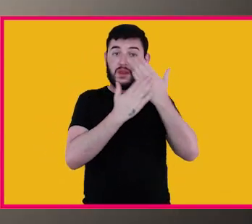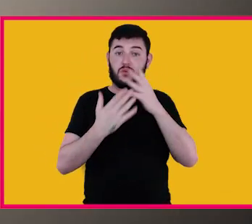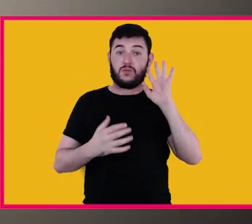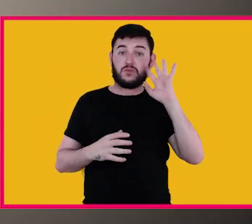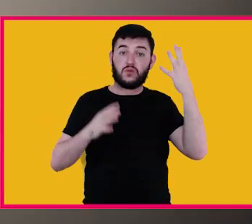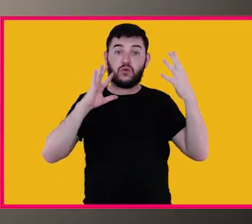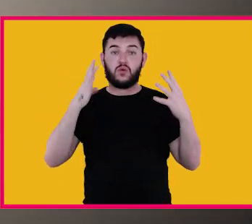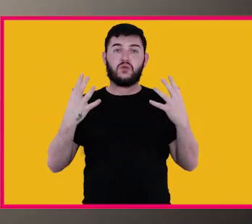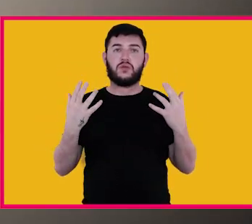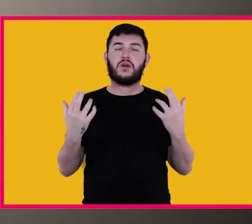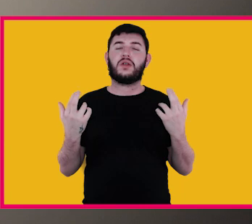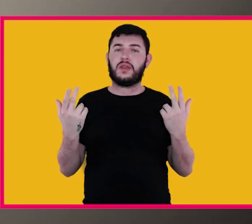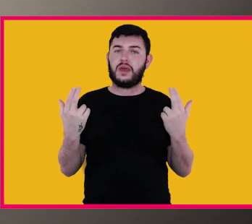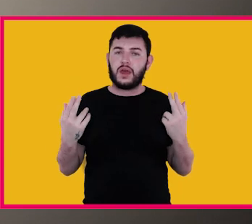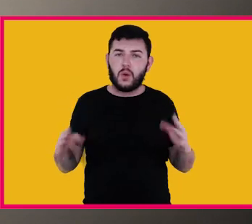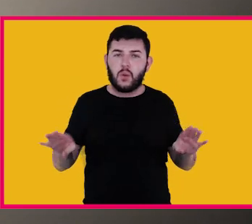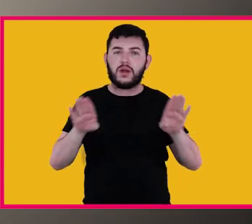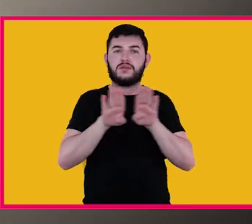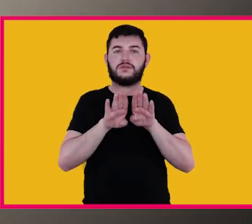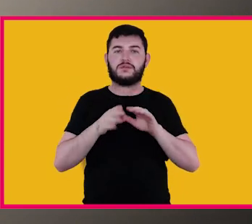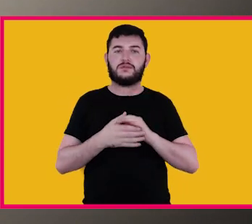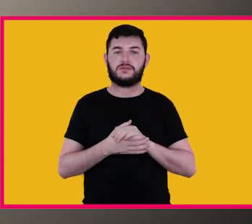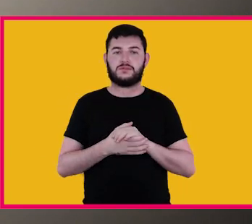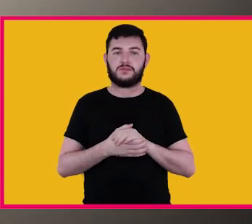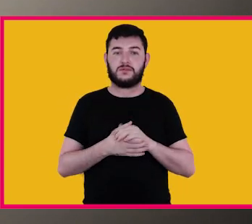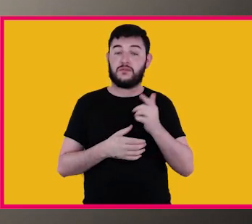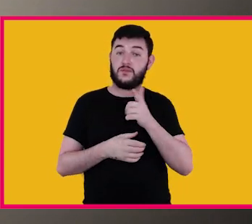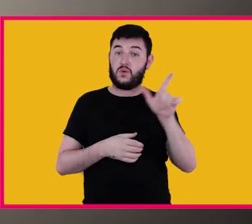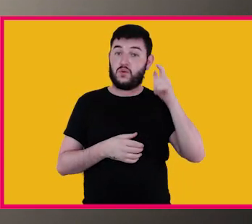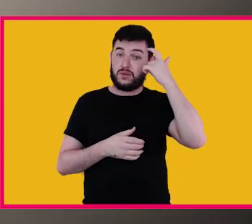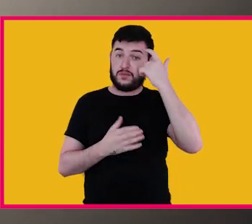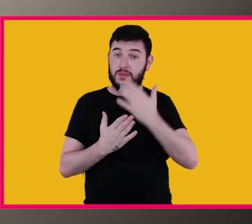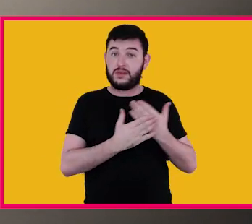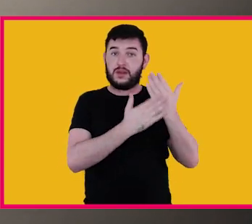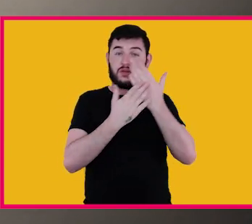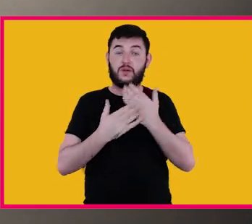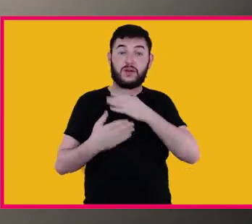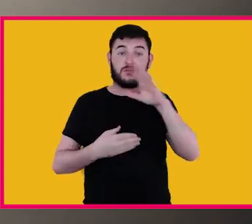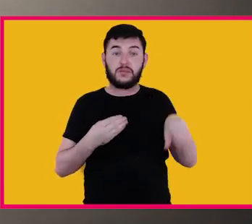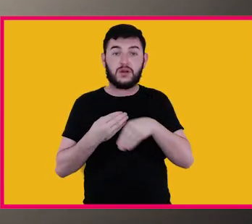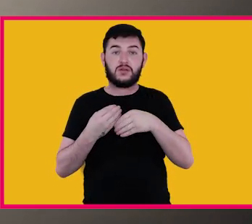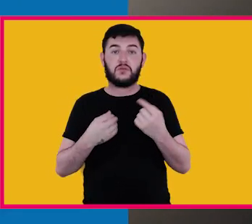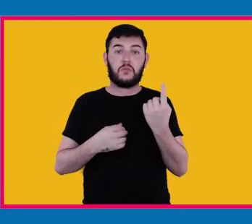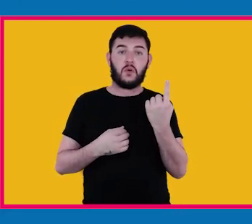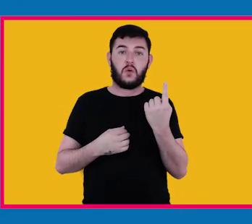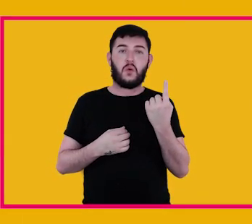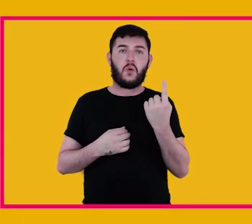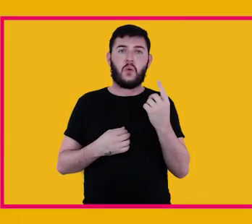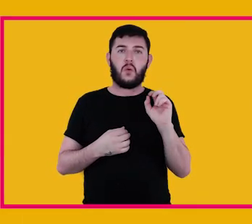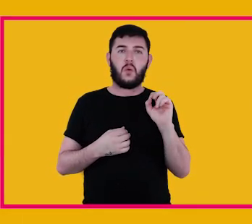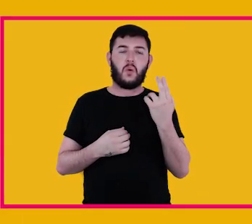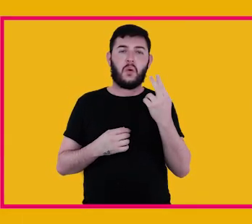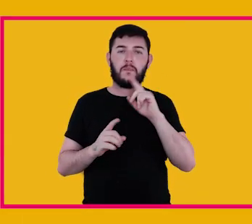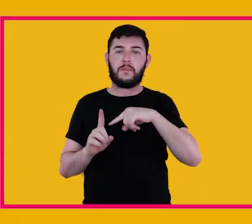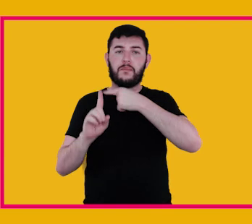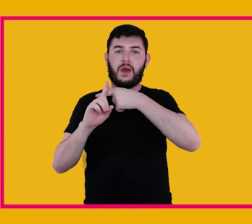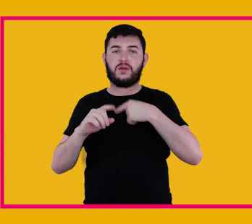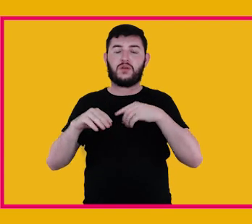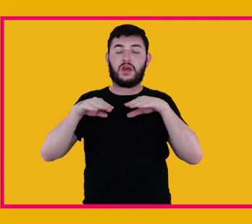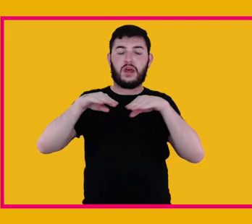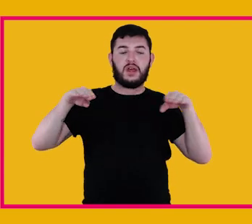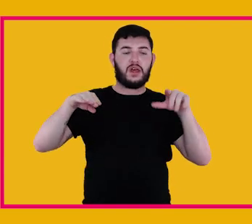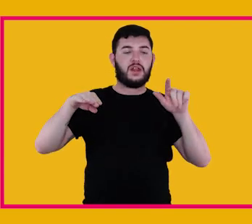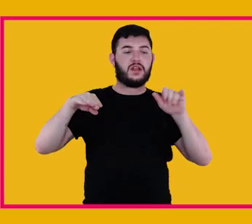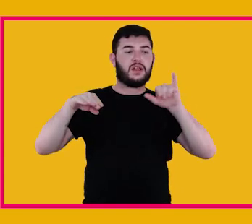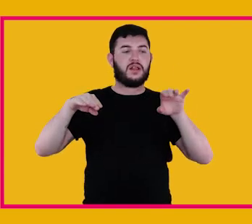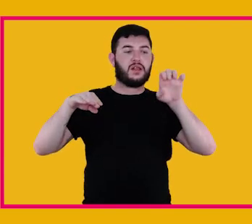encontros. Outra opção para anexação dos módulos eletivos foi pensada com o acréscimo de um ou mais módulos de laje de cobertura independente, o